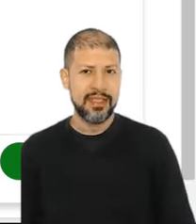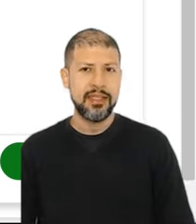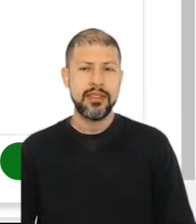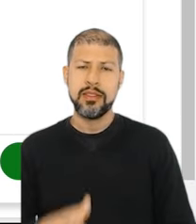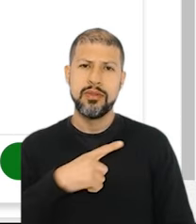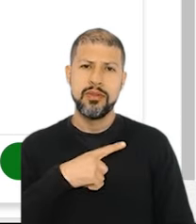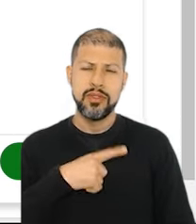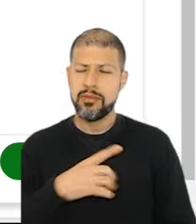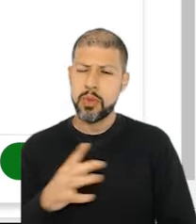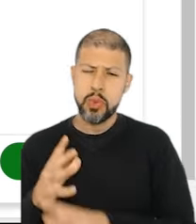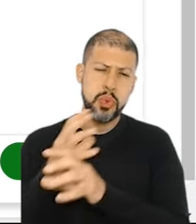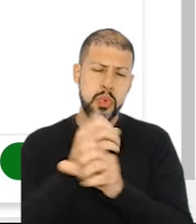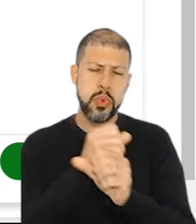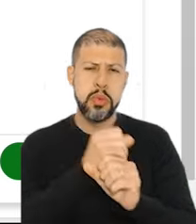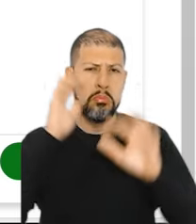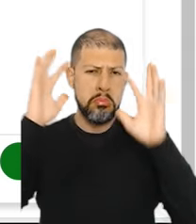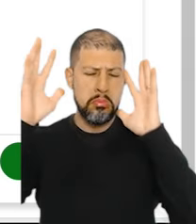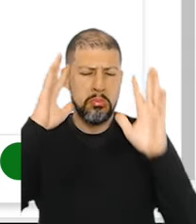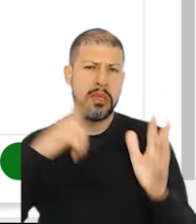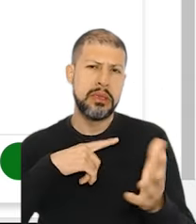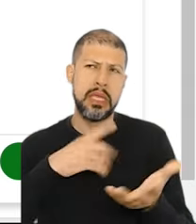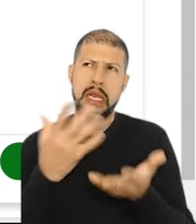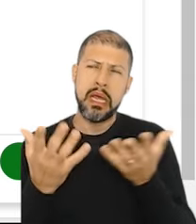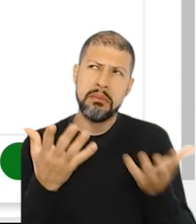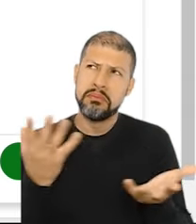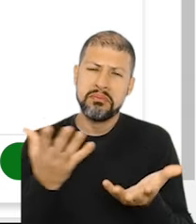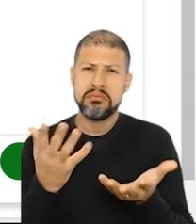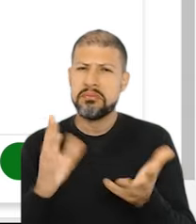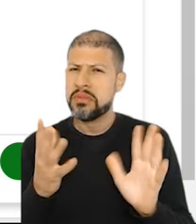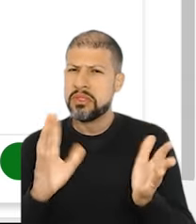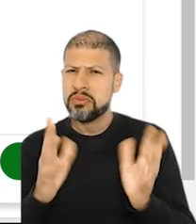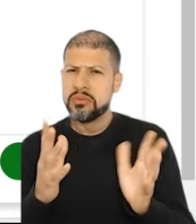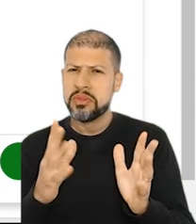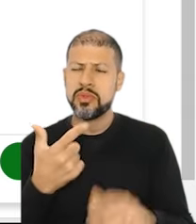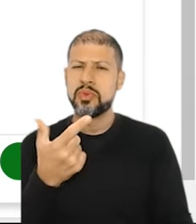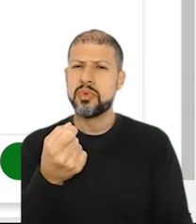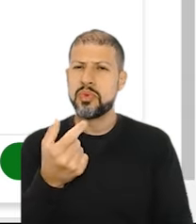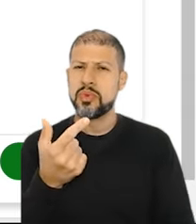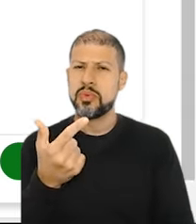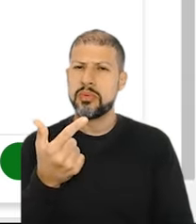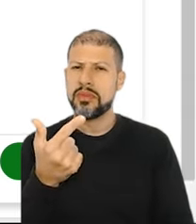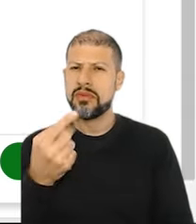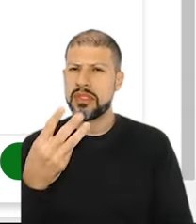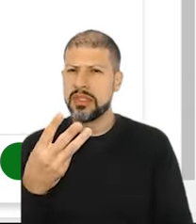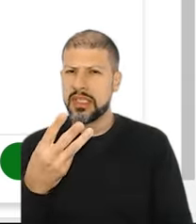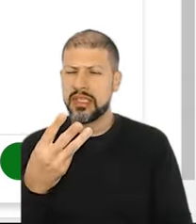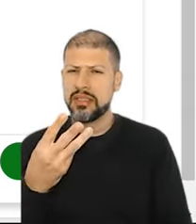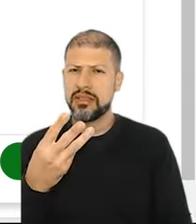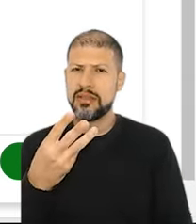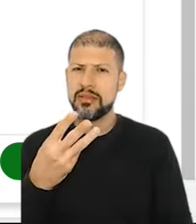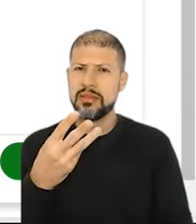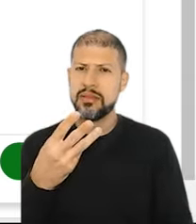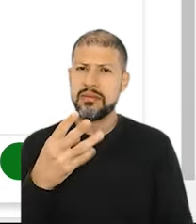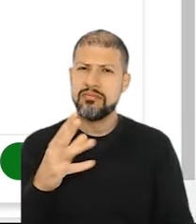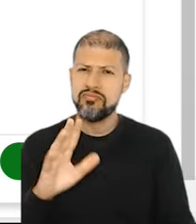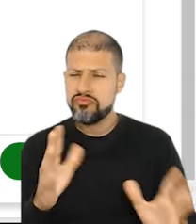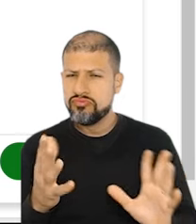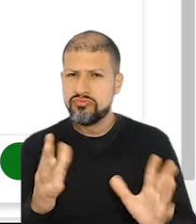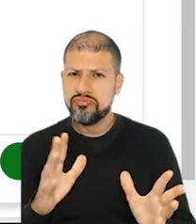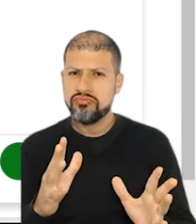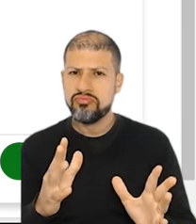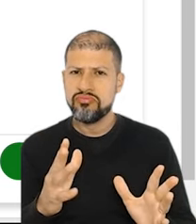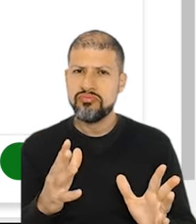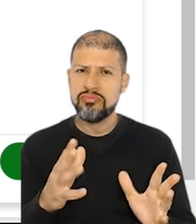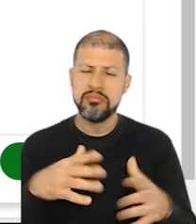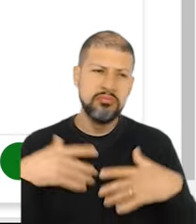de valores vamos imaginar que ele tenha lá ferido em a ferido em 2023 ã